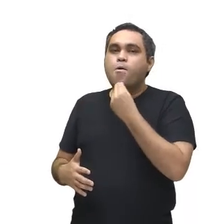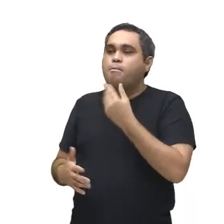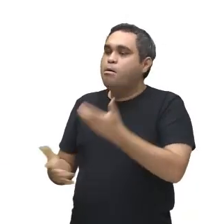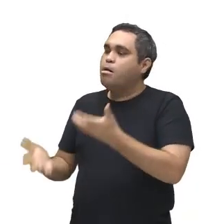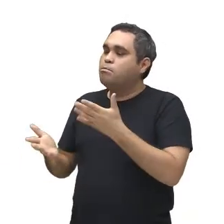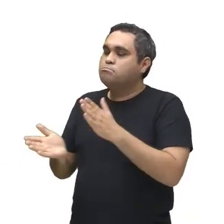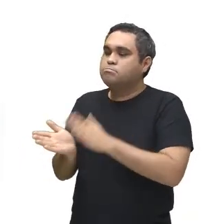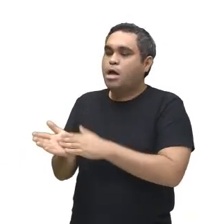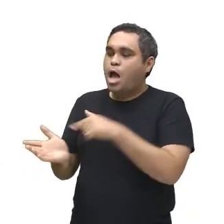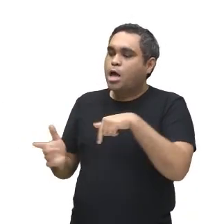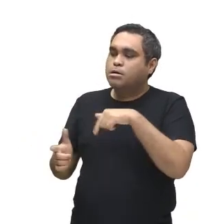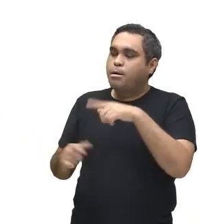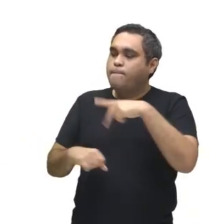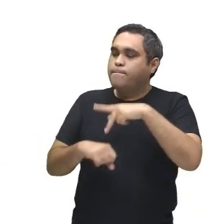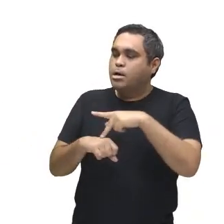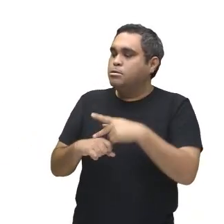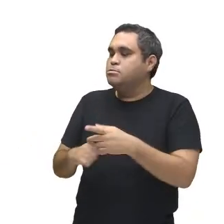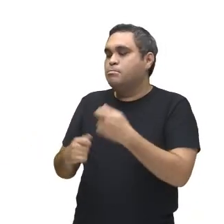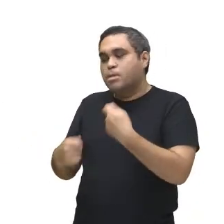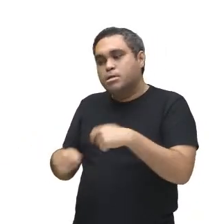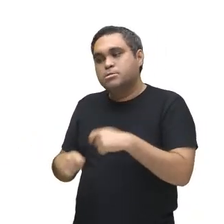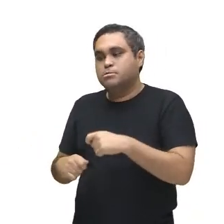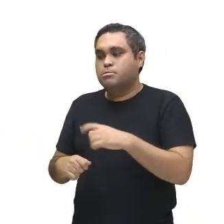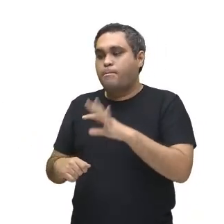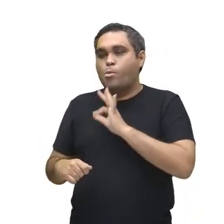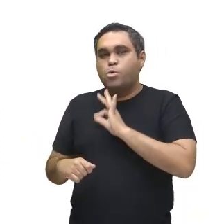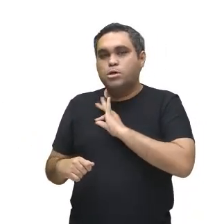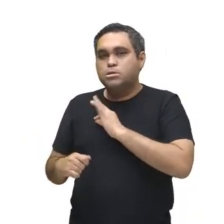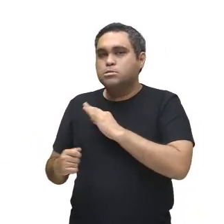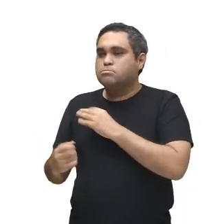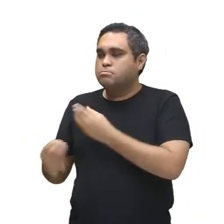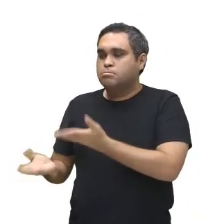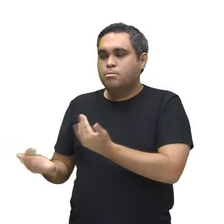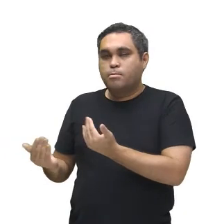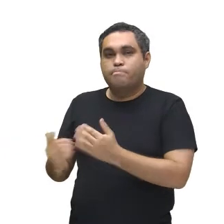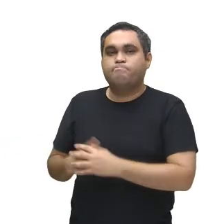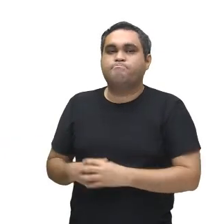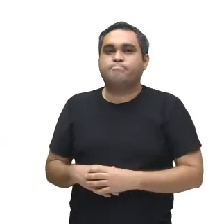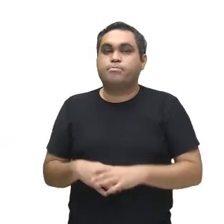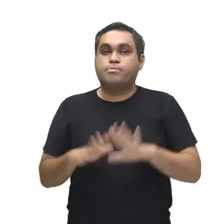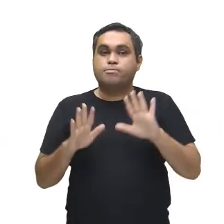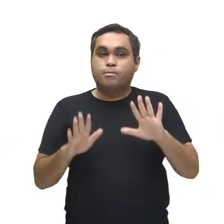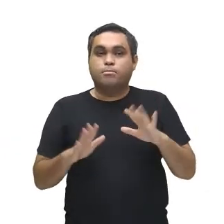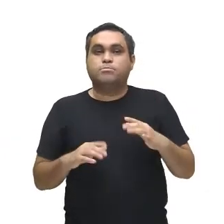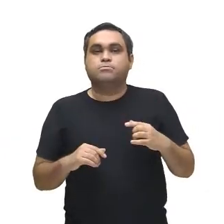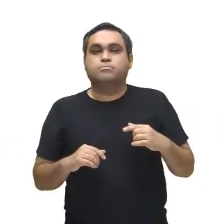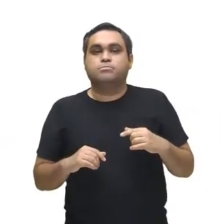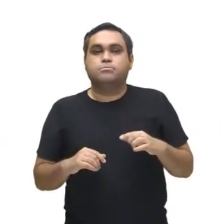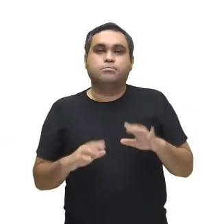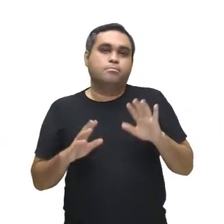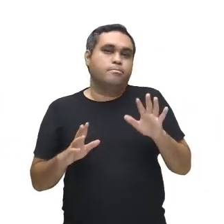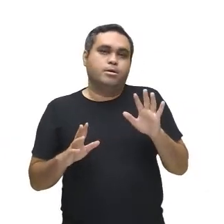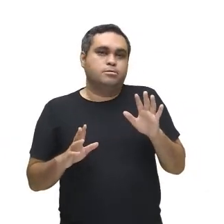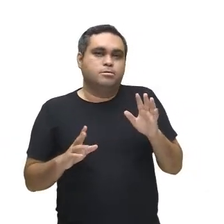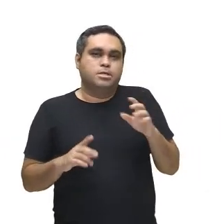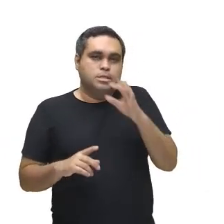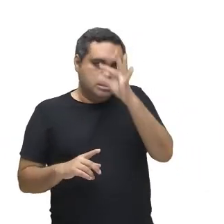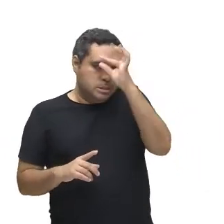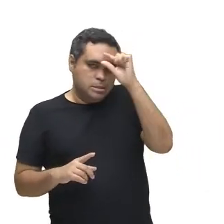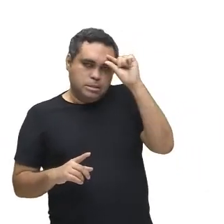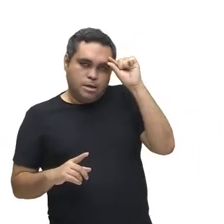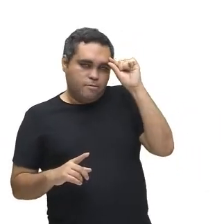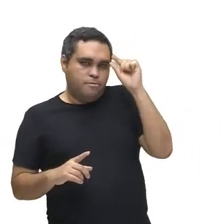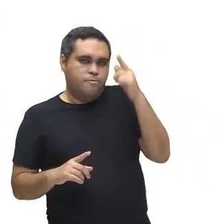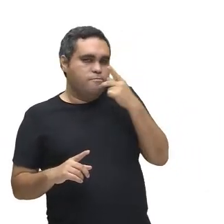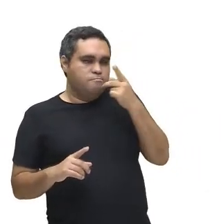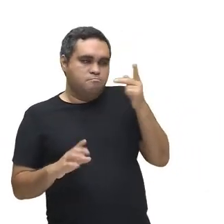ativista, às autoridades. Adiante, gente. Como isso não ocorreu no prazo